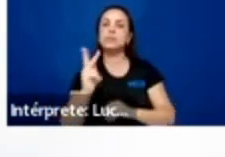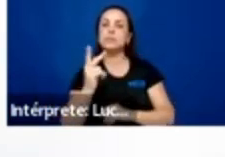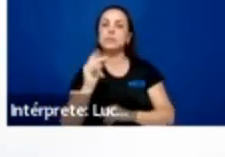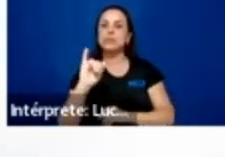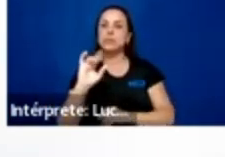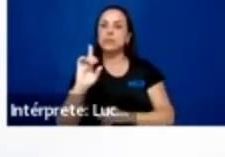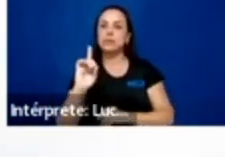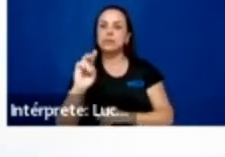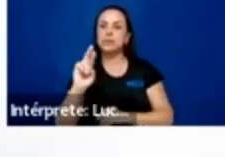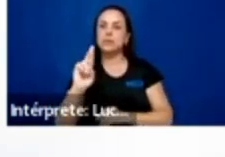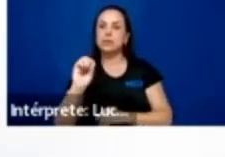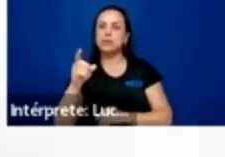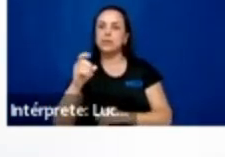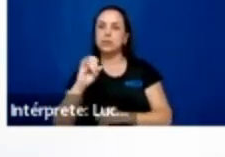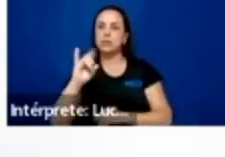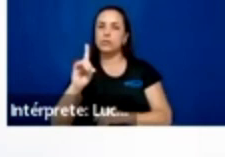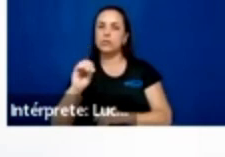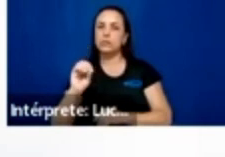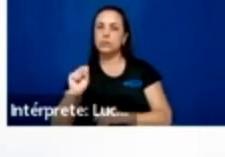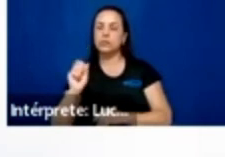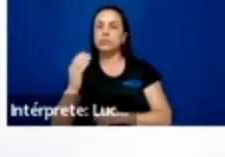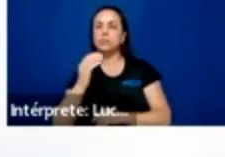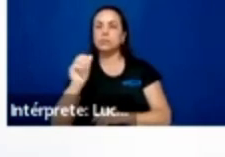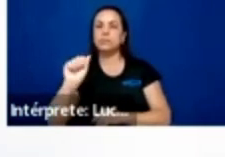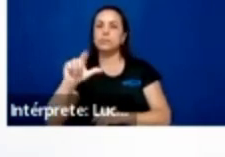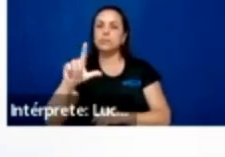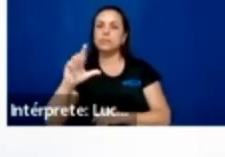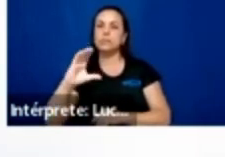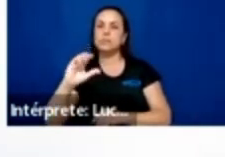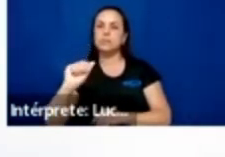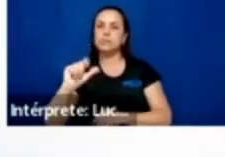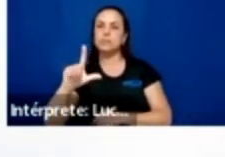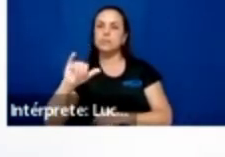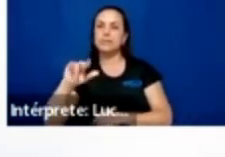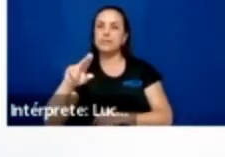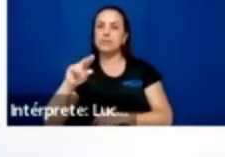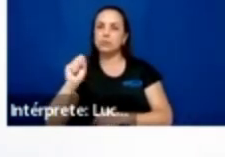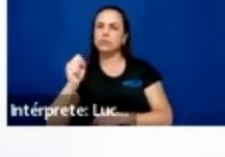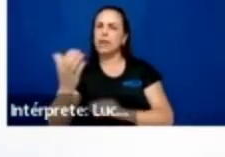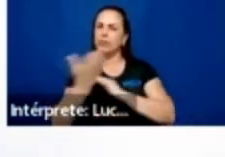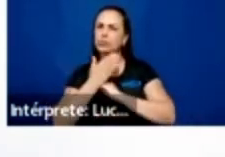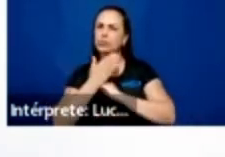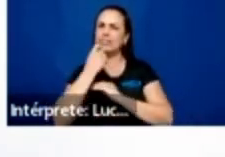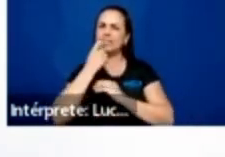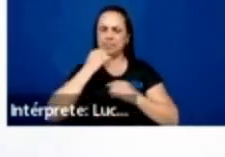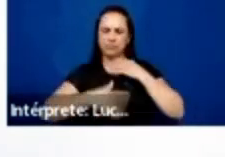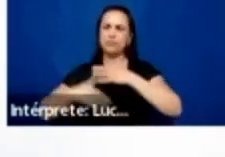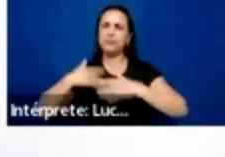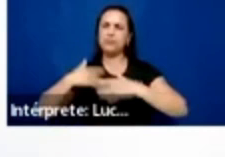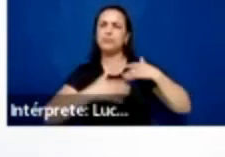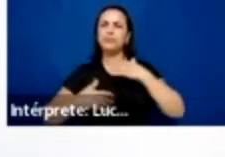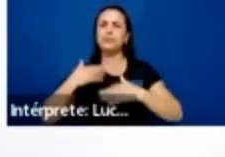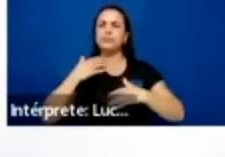hidróxidos alcalinos é que vão alcalinizar o seu sangue. Ele que vai reduzir a acidez do